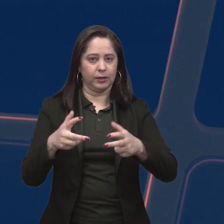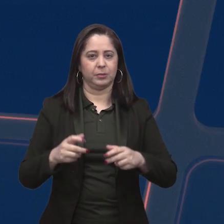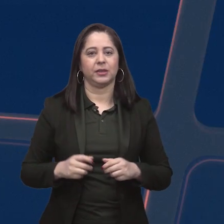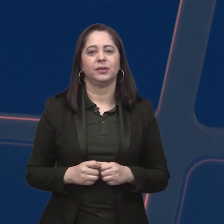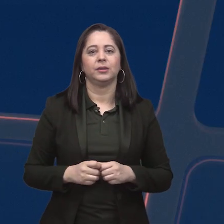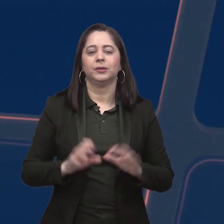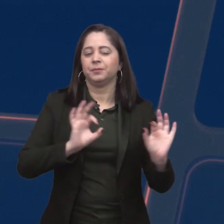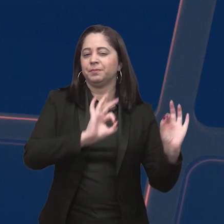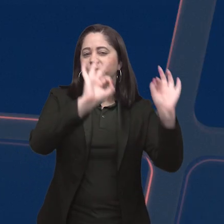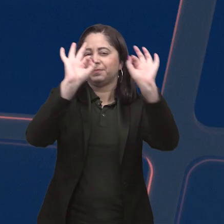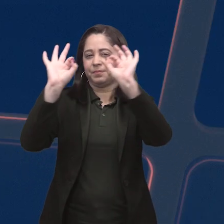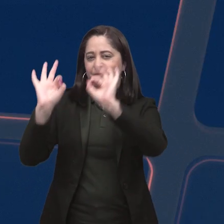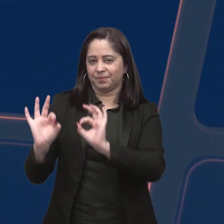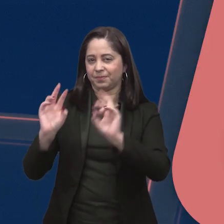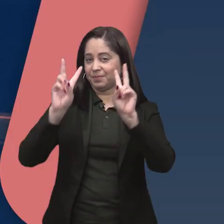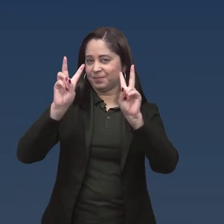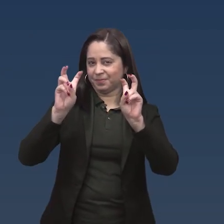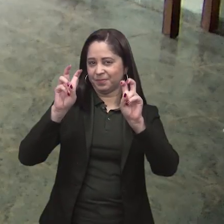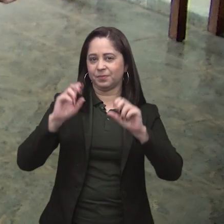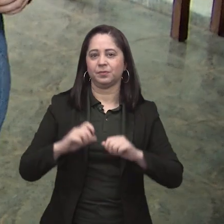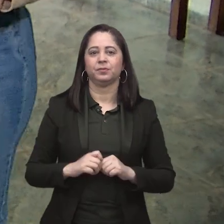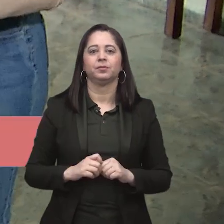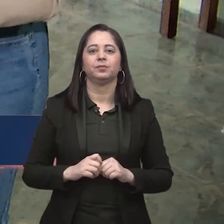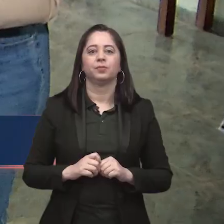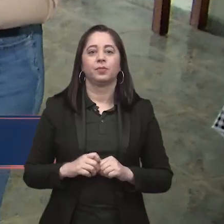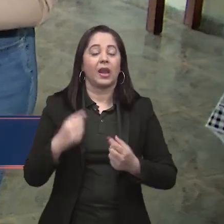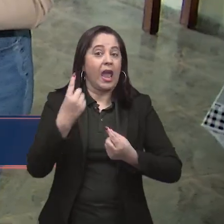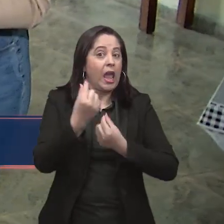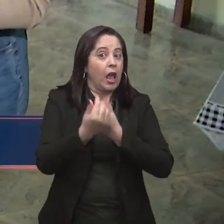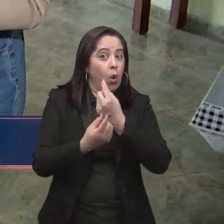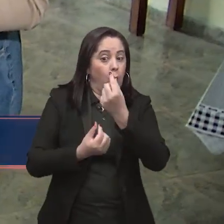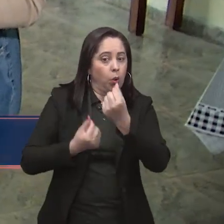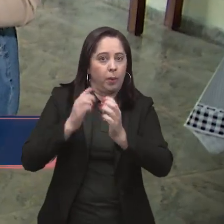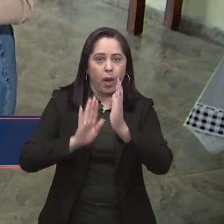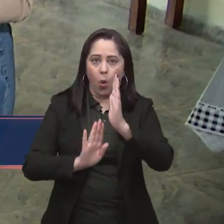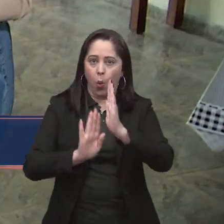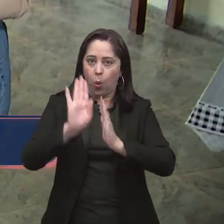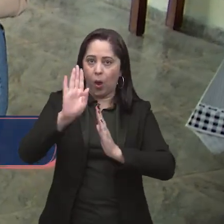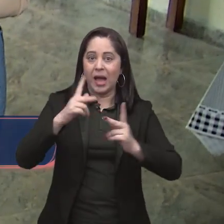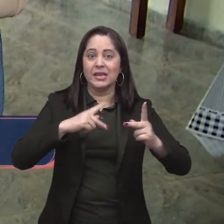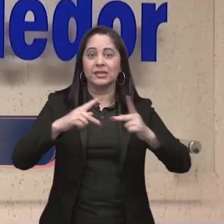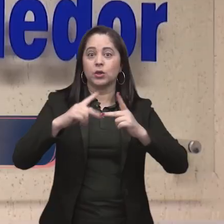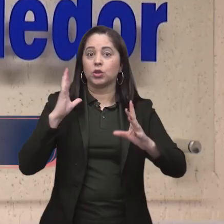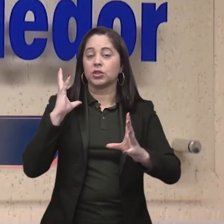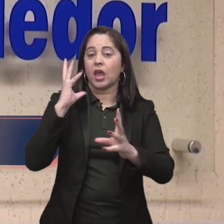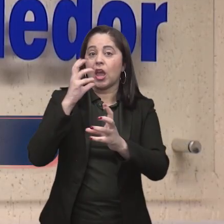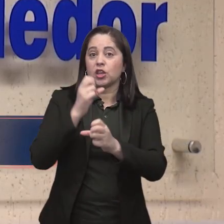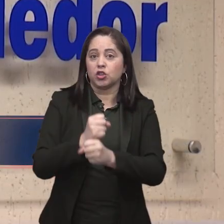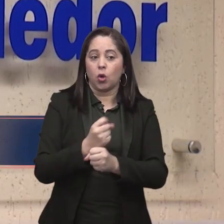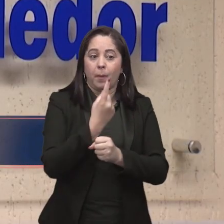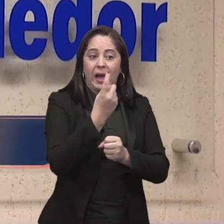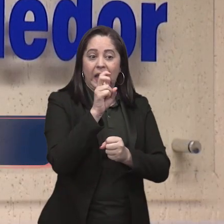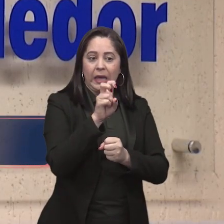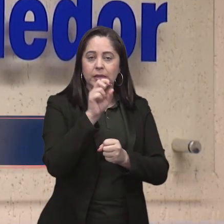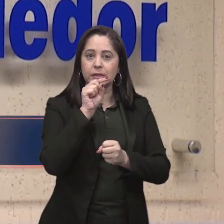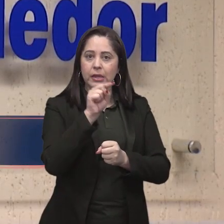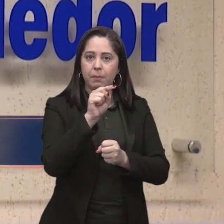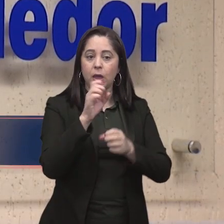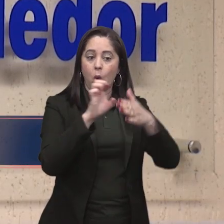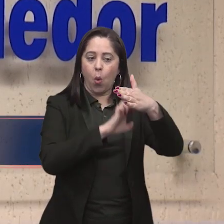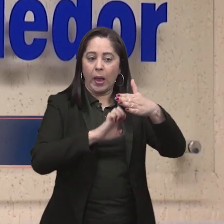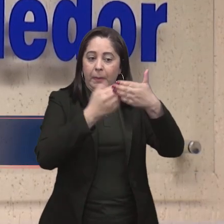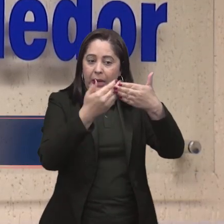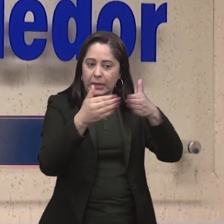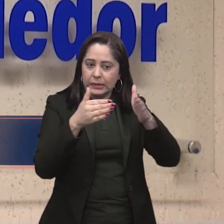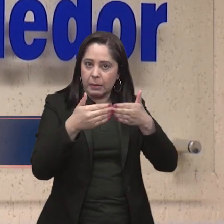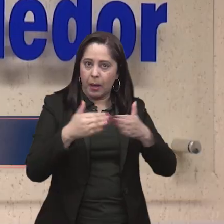cidade. Confira os destaques de hoje. Economia em alta. São José registra a abertura de 15 mil novas empresas